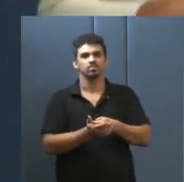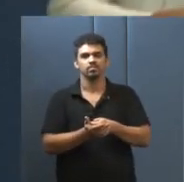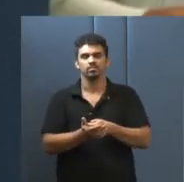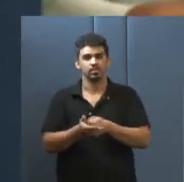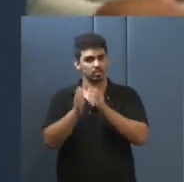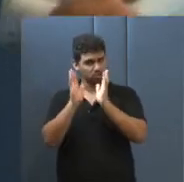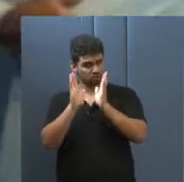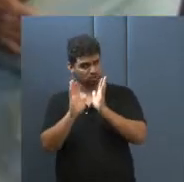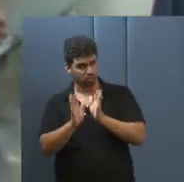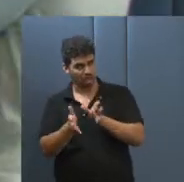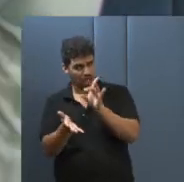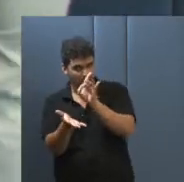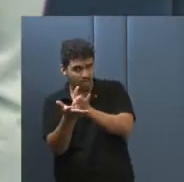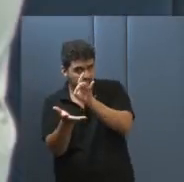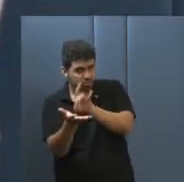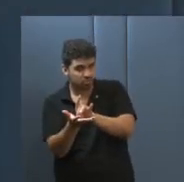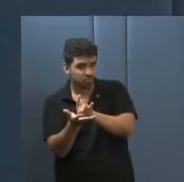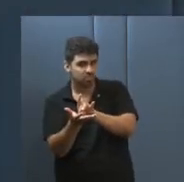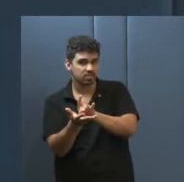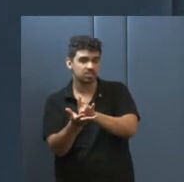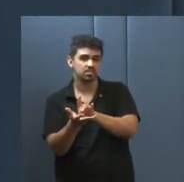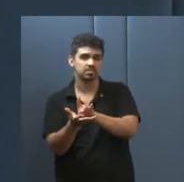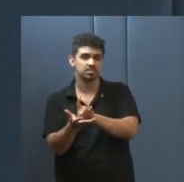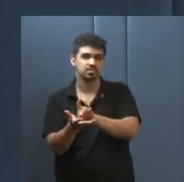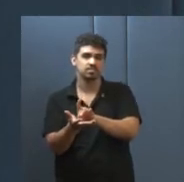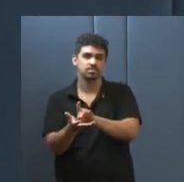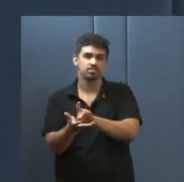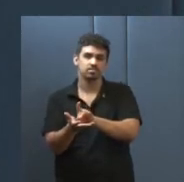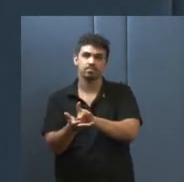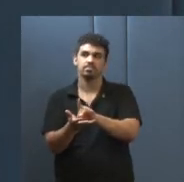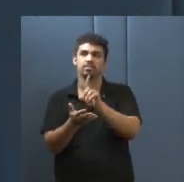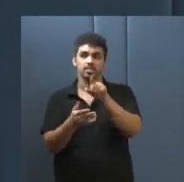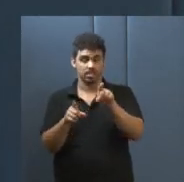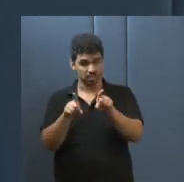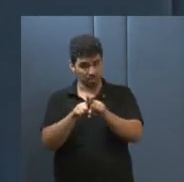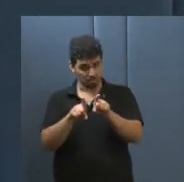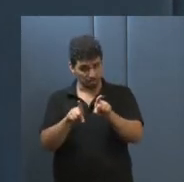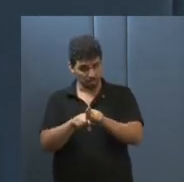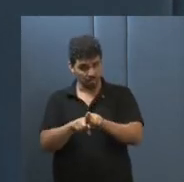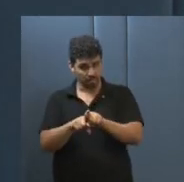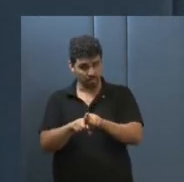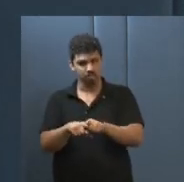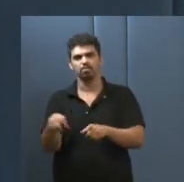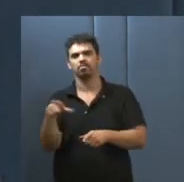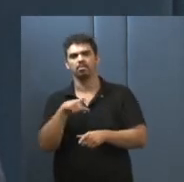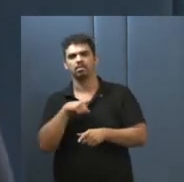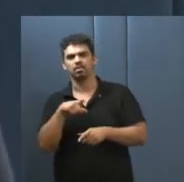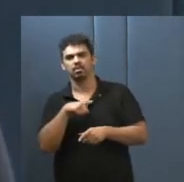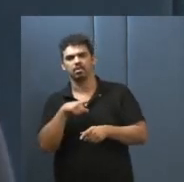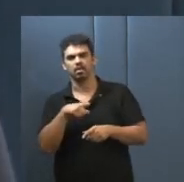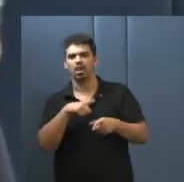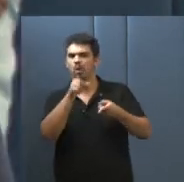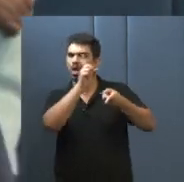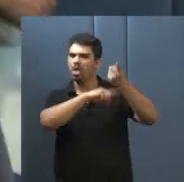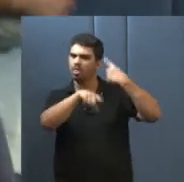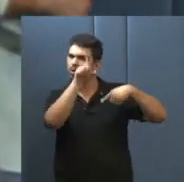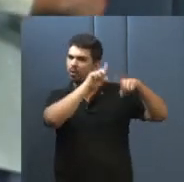já são efetivas e também terão efeito